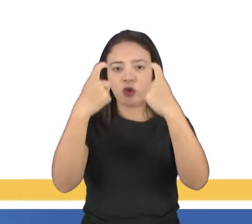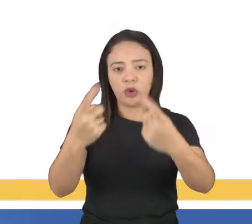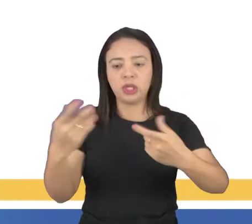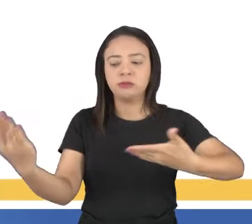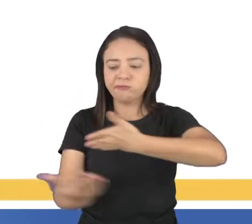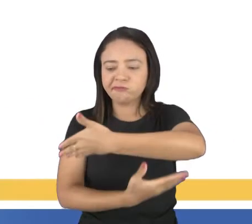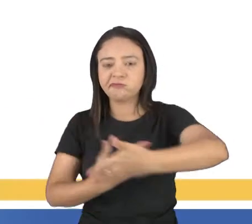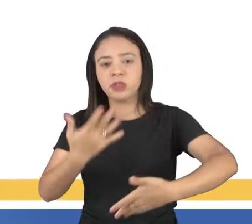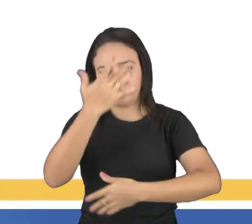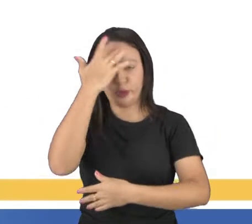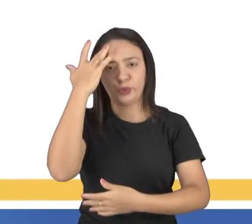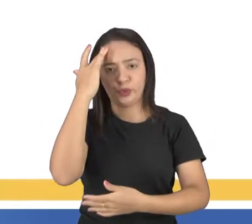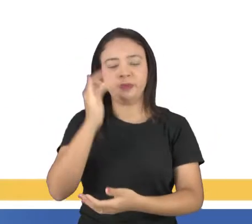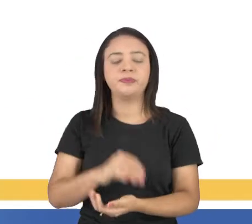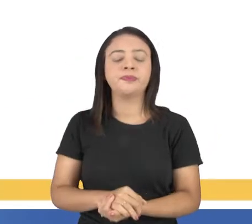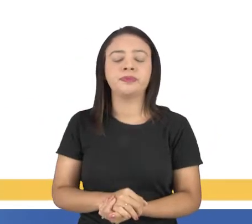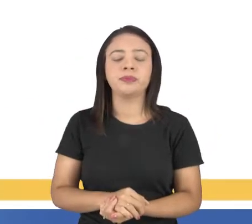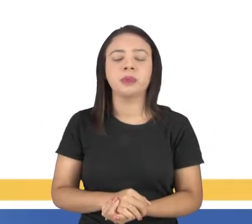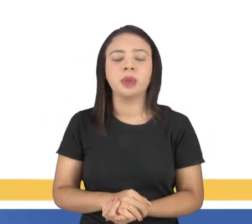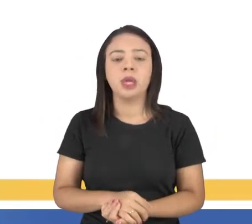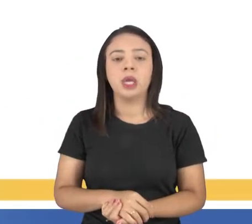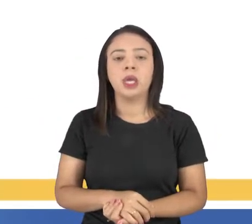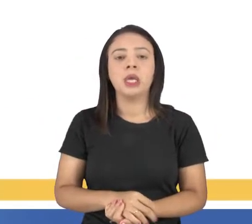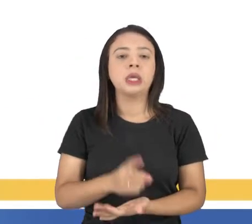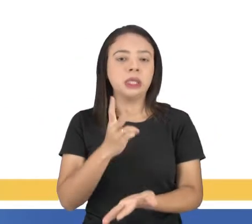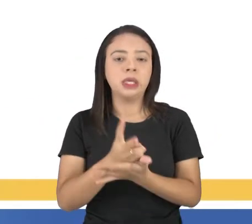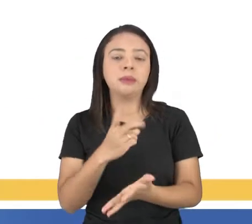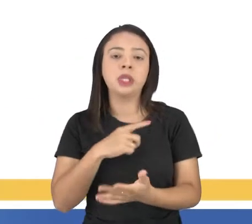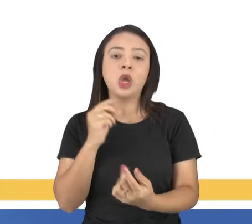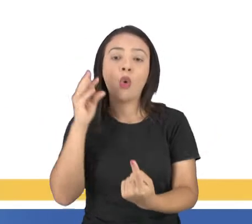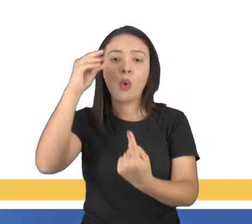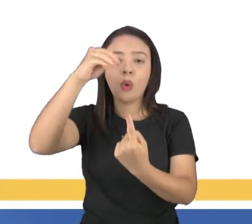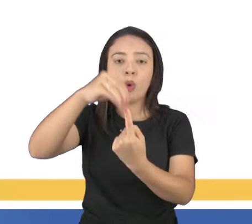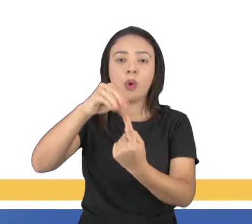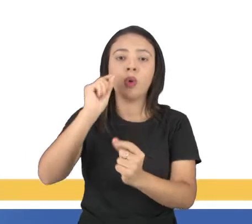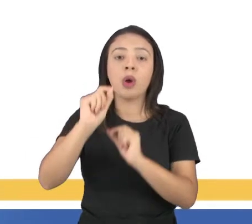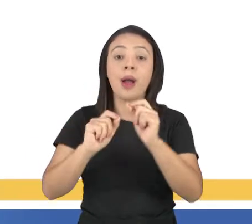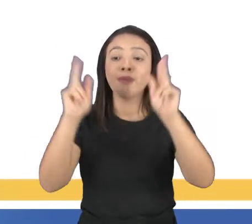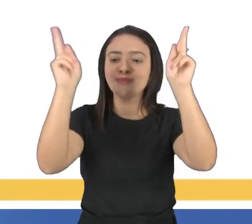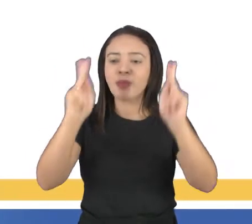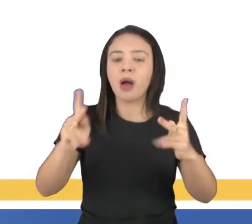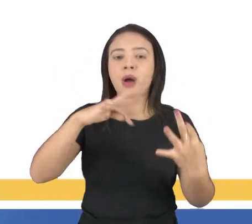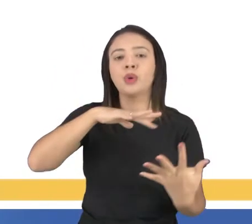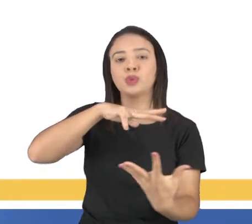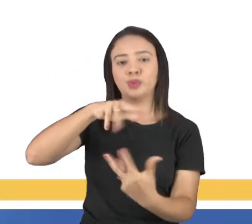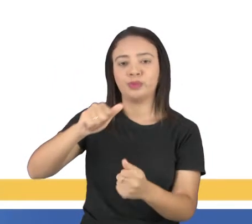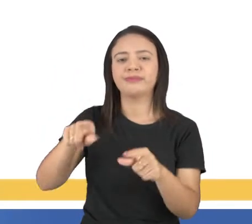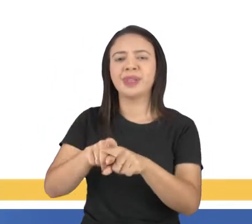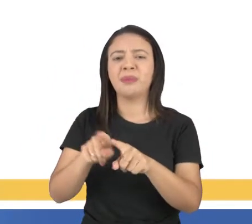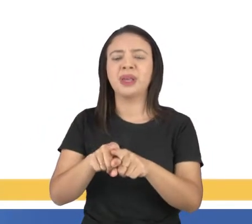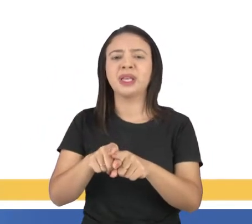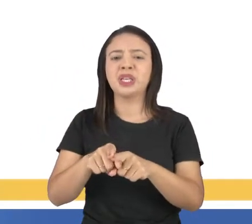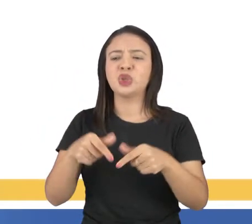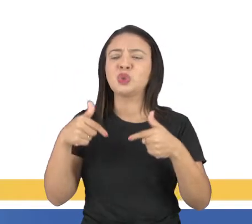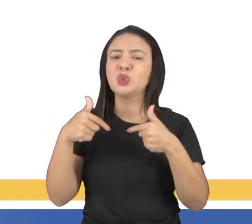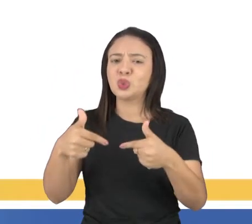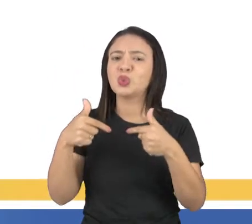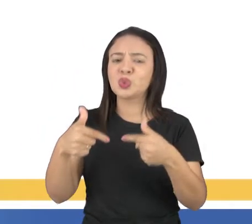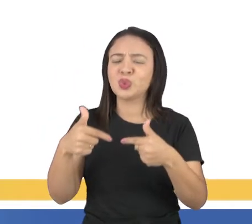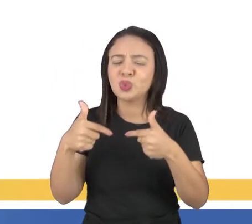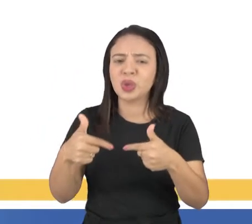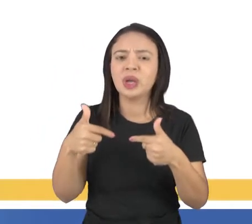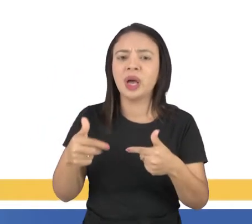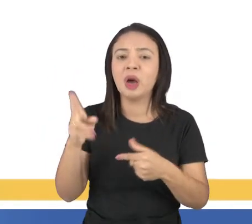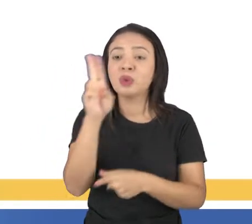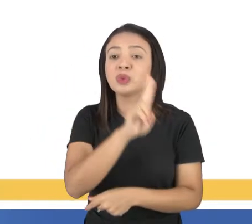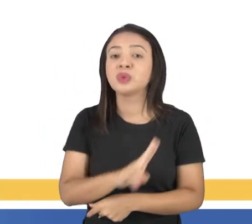situações, frequentemente relacionada à meta da paz mundial. Significa também combater por estes objetivos